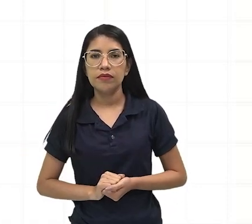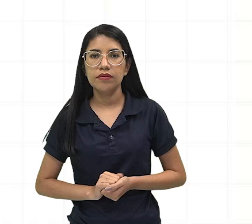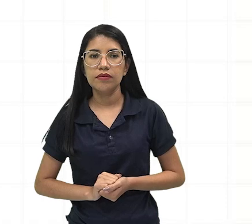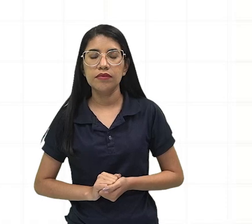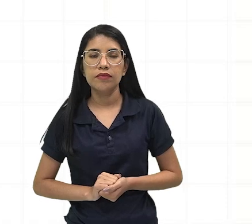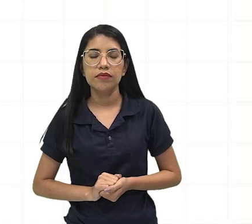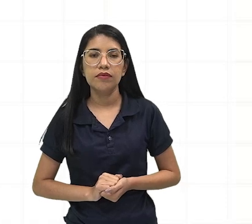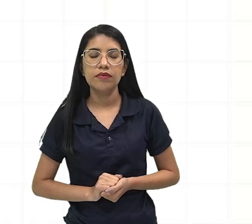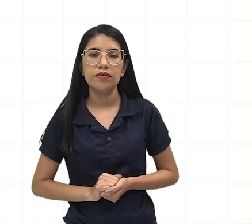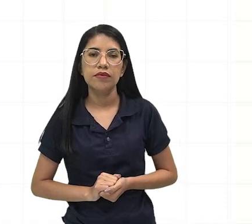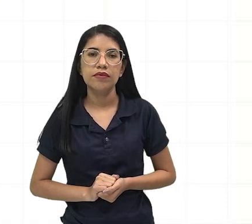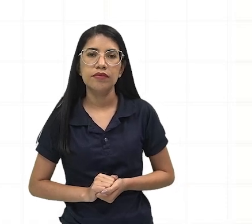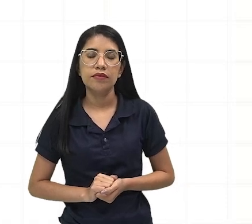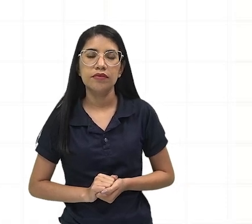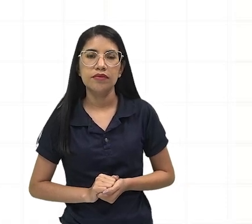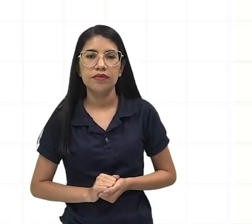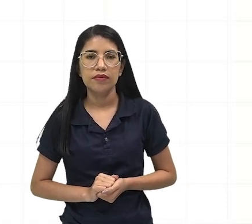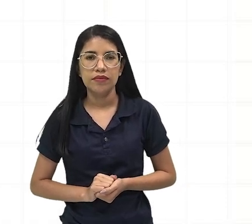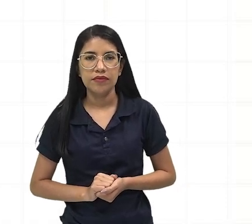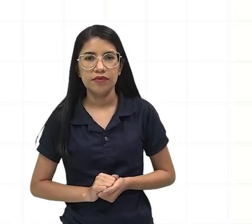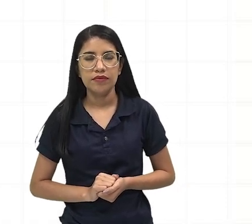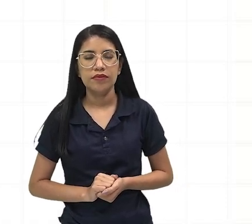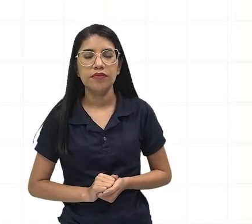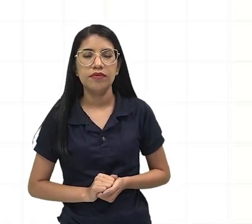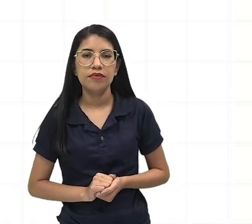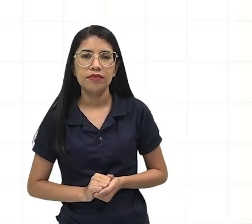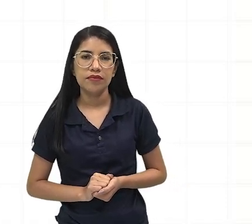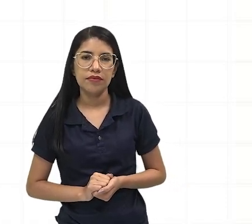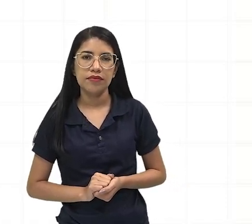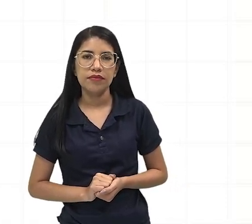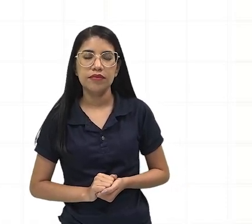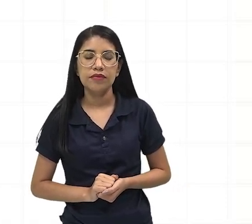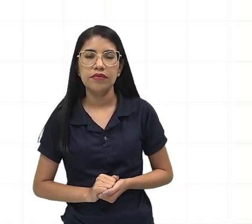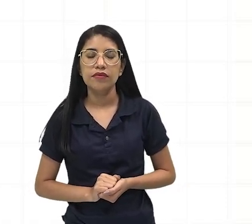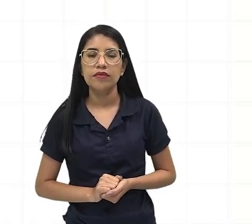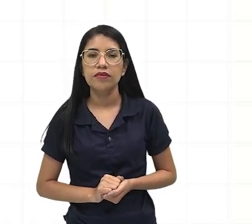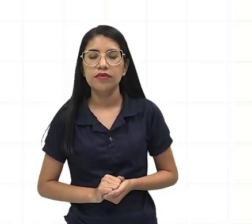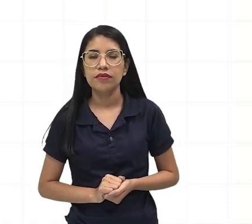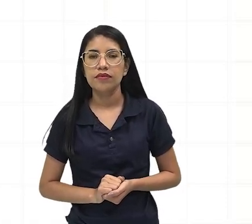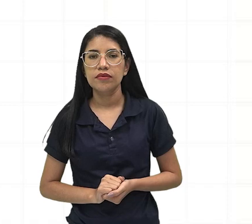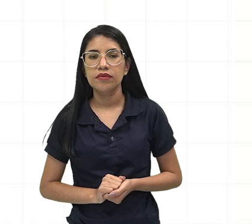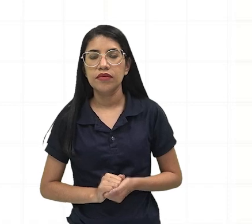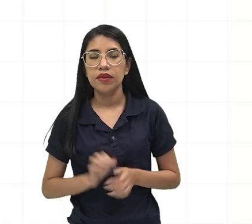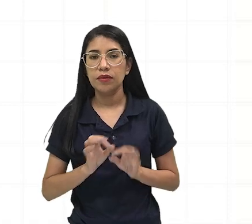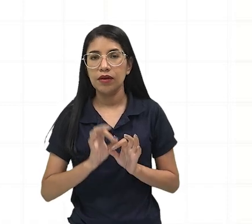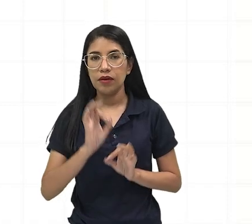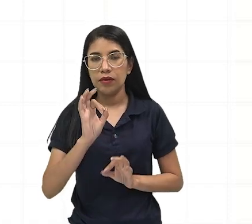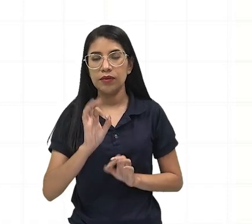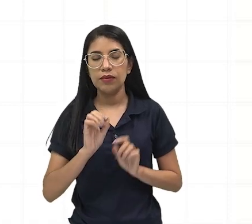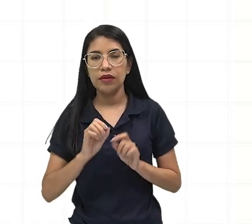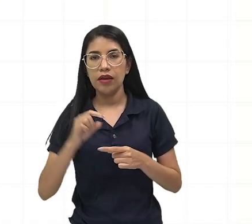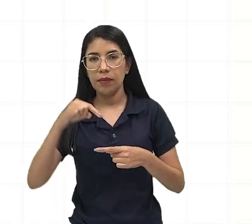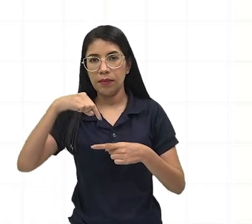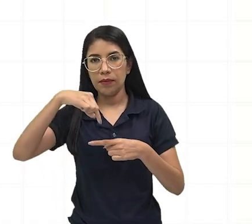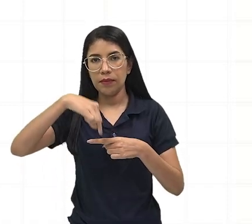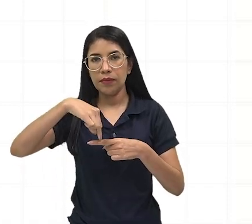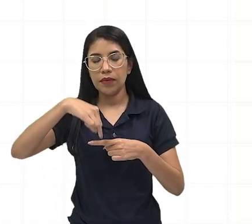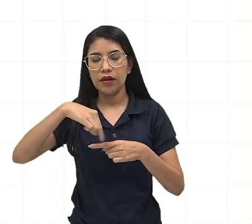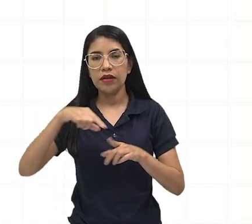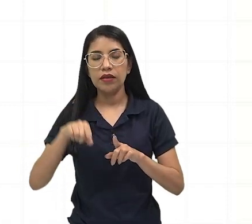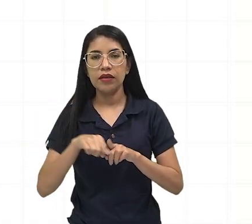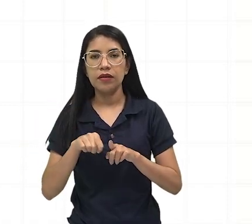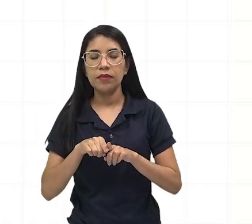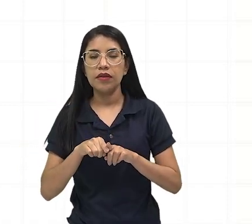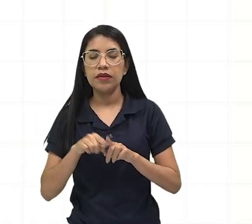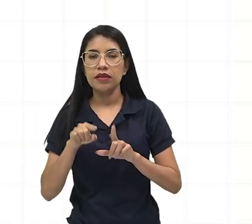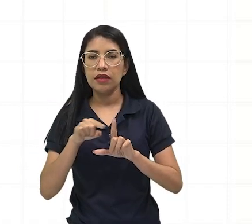cilindros retos, tá? Ou de revolução. Então, essa altura será perpendicular e ela será